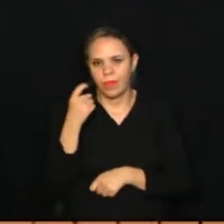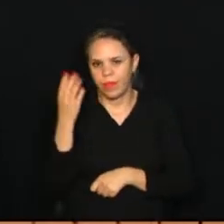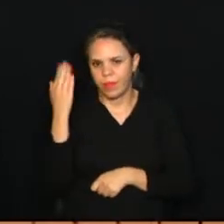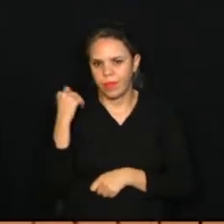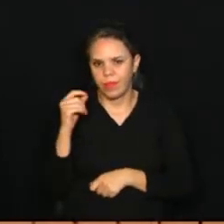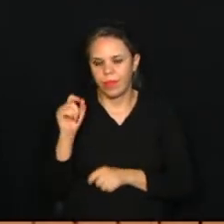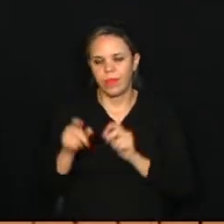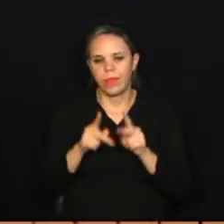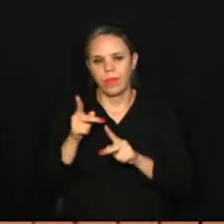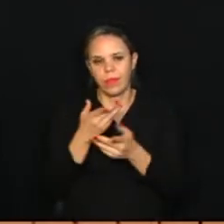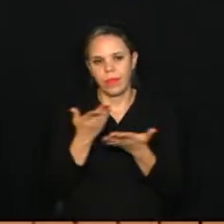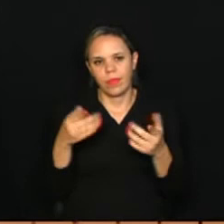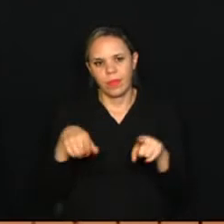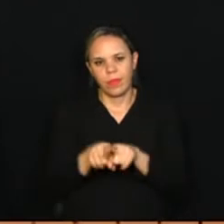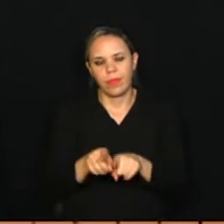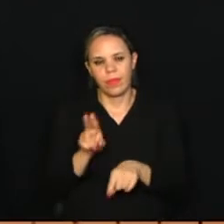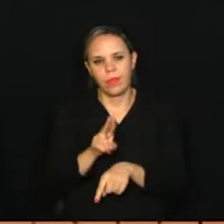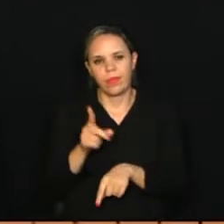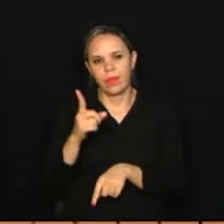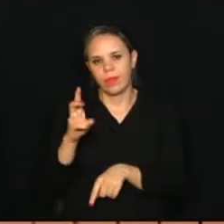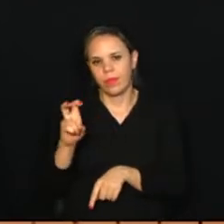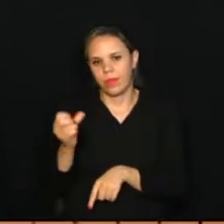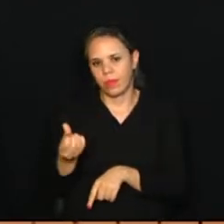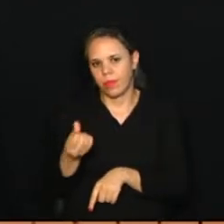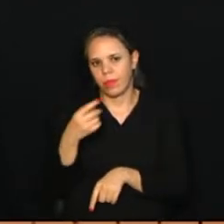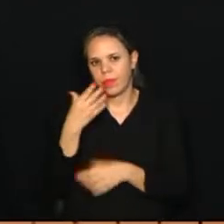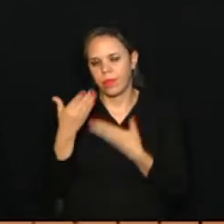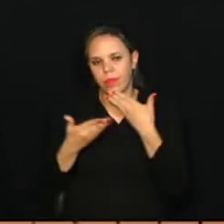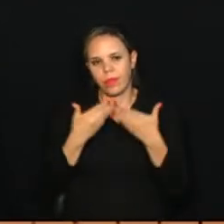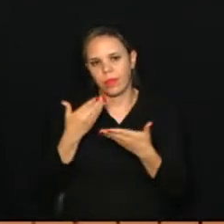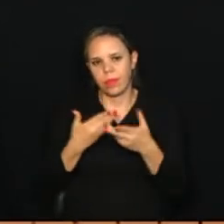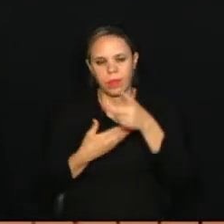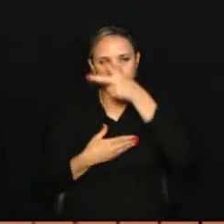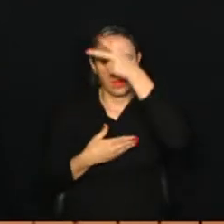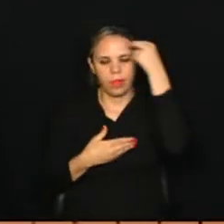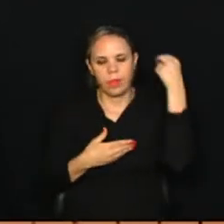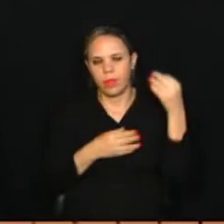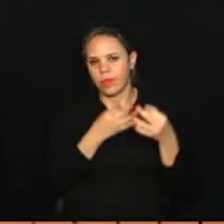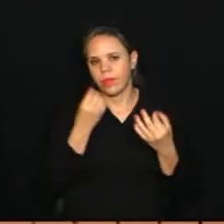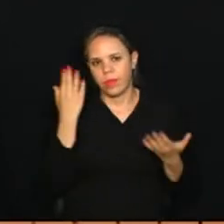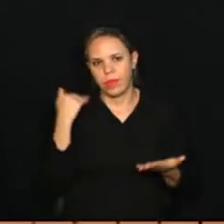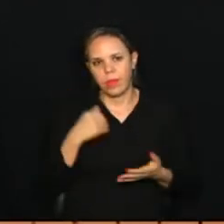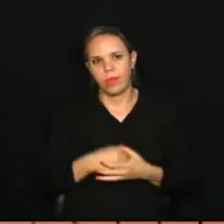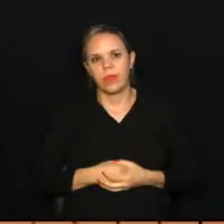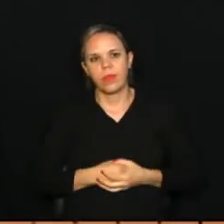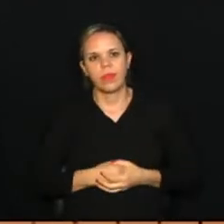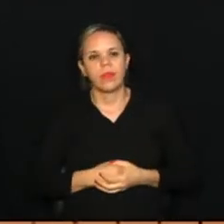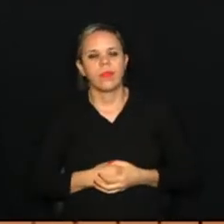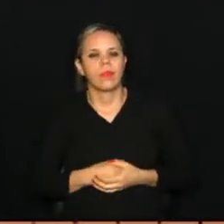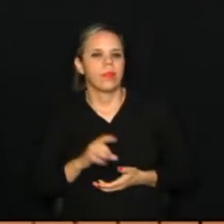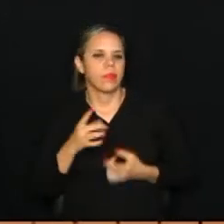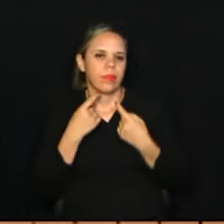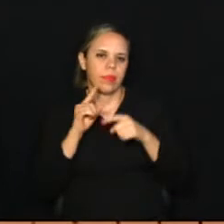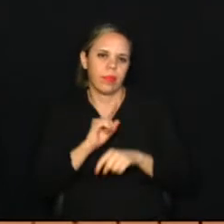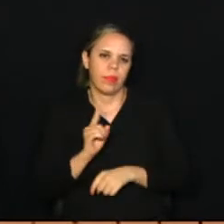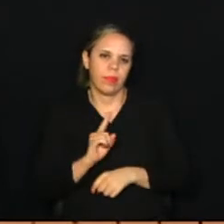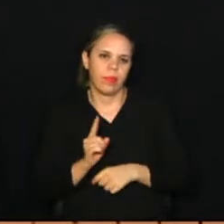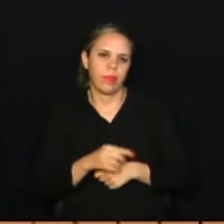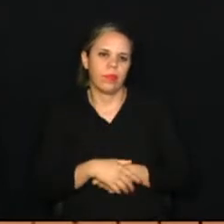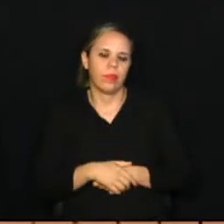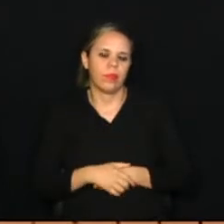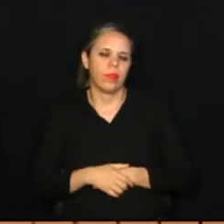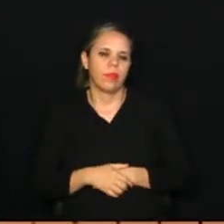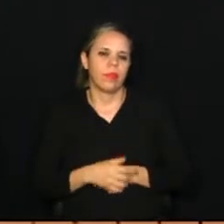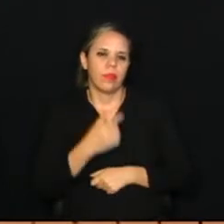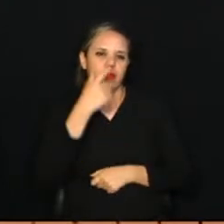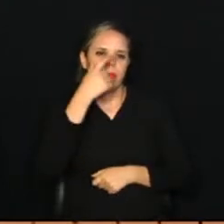que a população também usa o 56 para elogiar os serviços públicos, isso é muito bom, e não é só reclamação. Eu